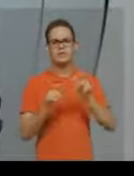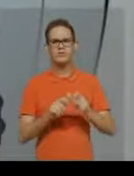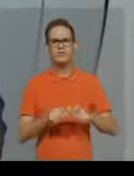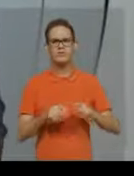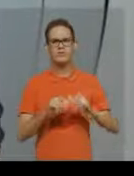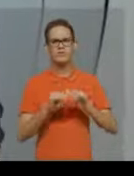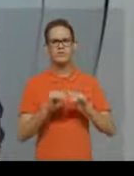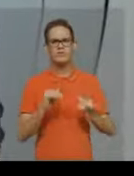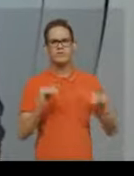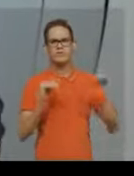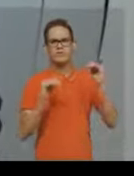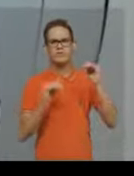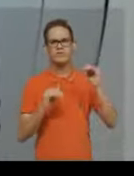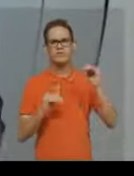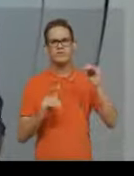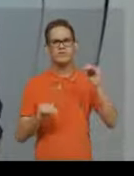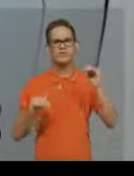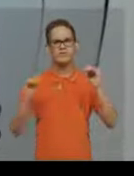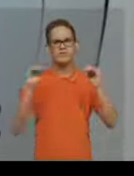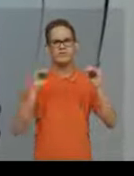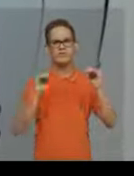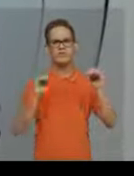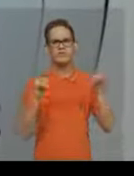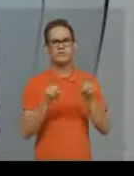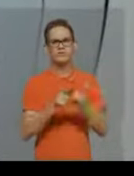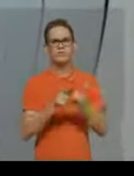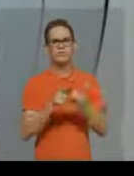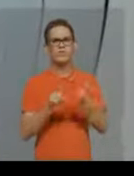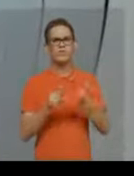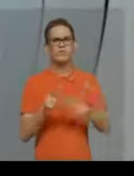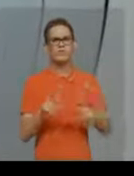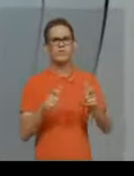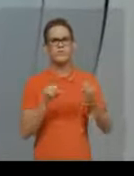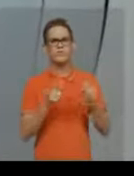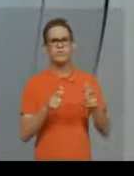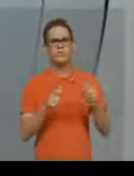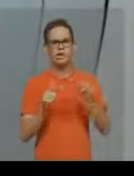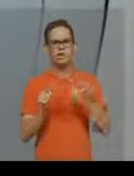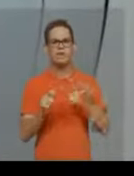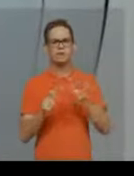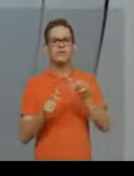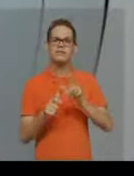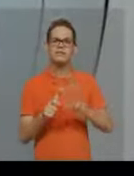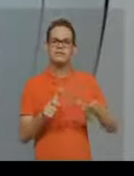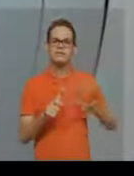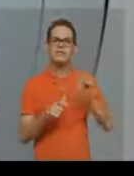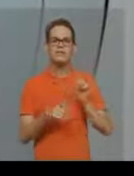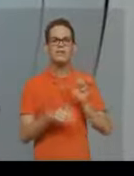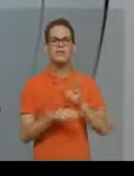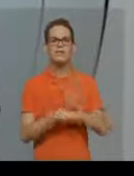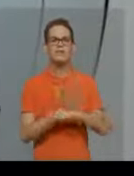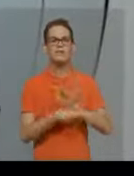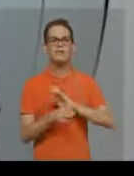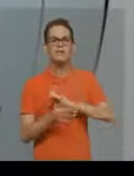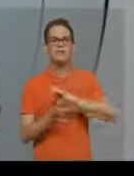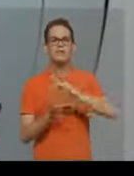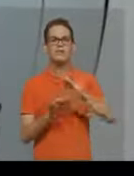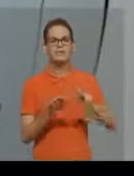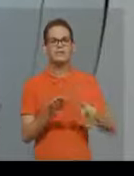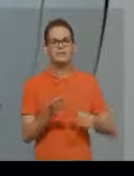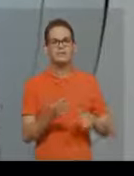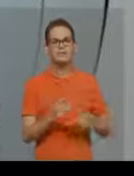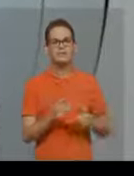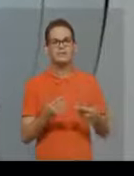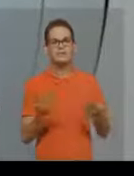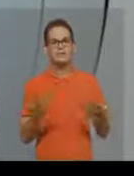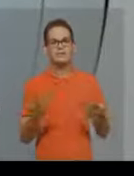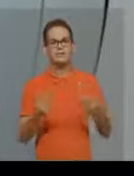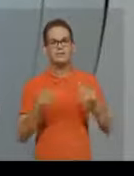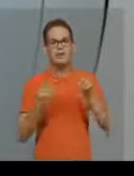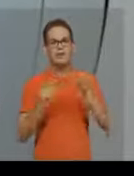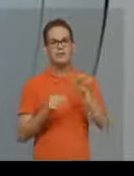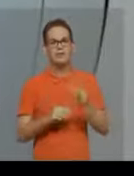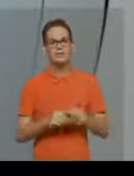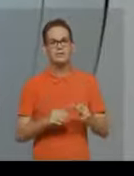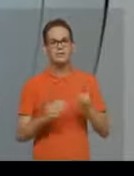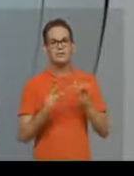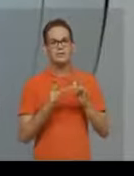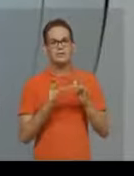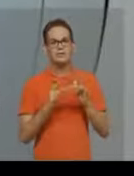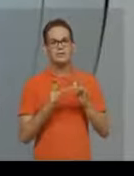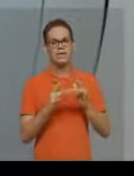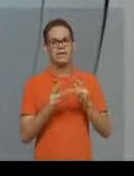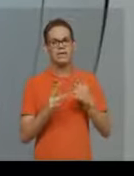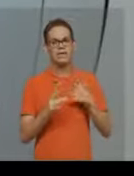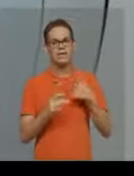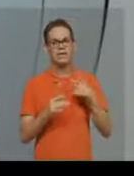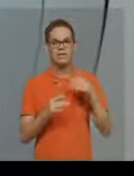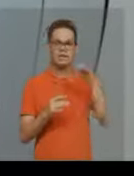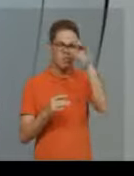de outras classes sociais, de outras regiões, a literatura traz muito isso, essa variedade. Então a pessoa tendo contato com aquilo, ela